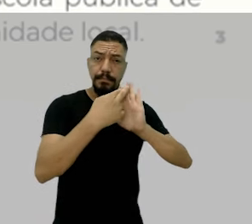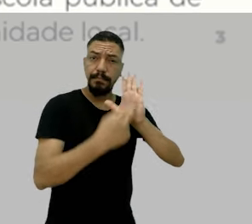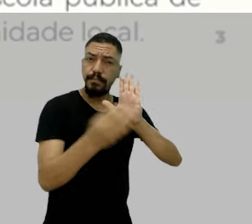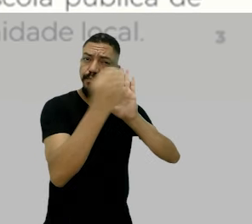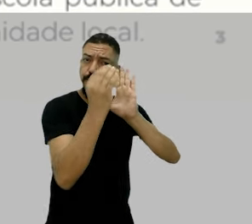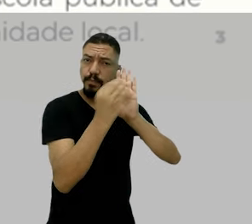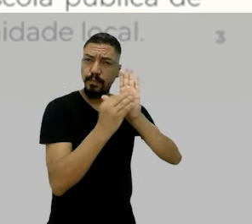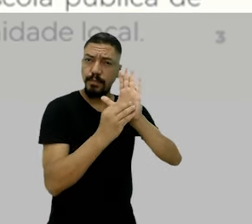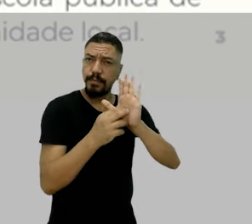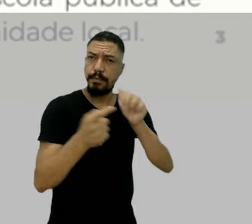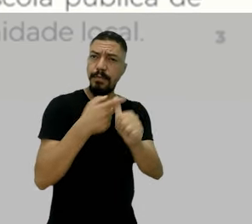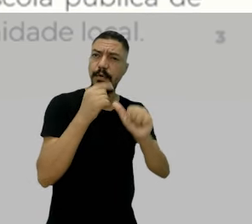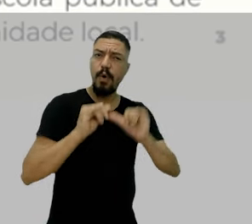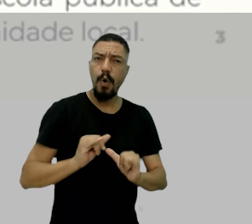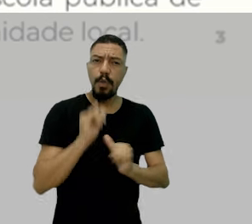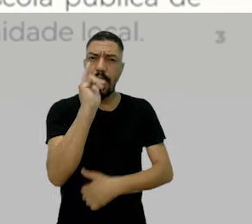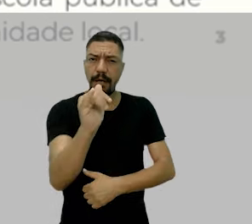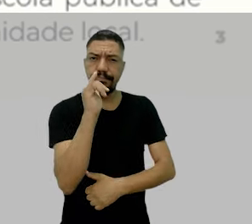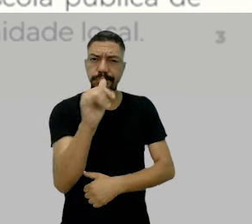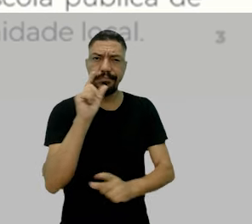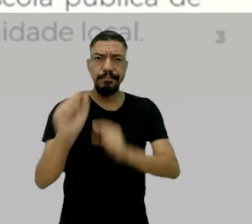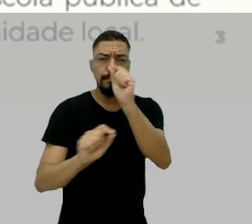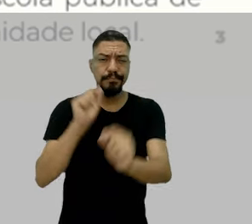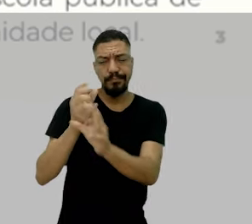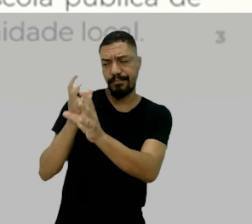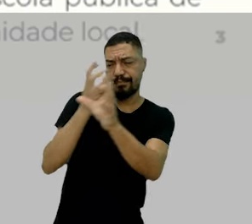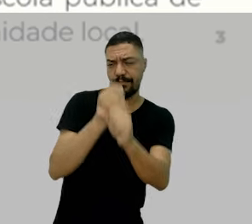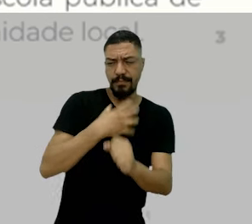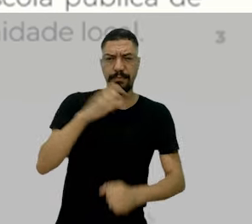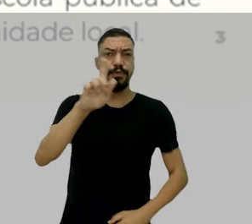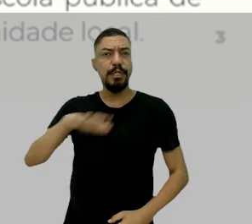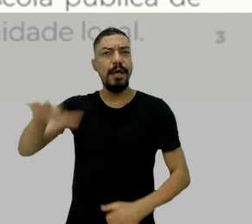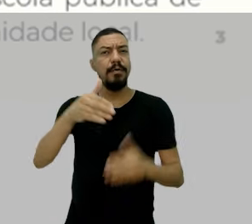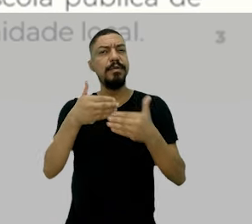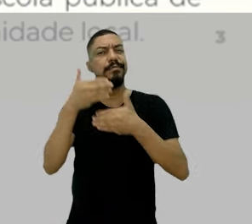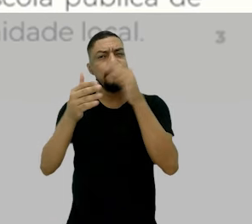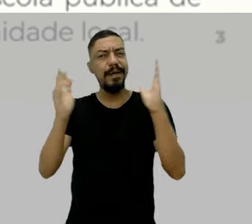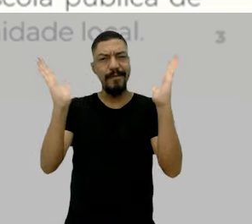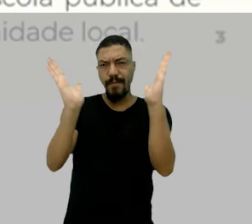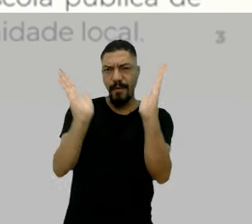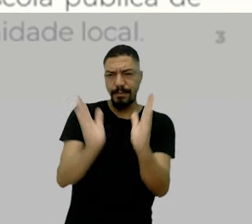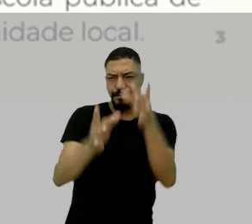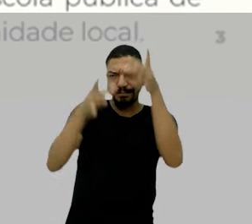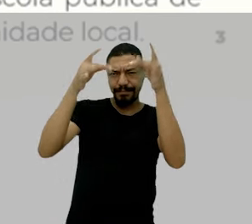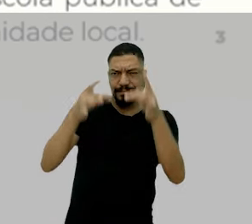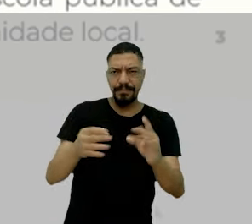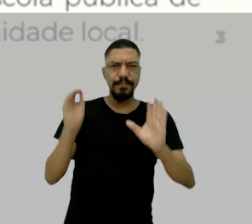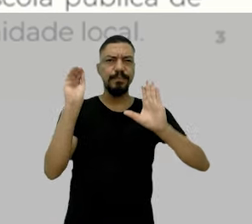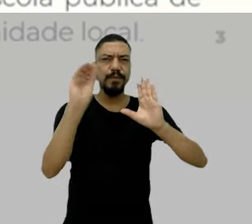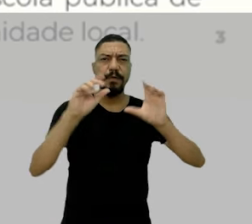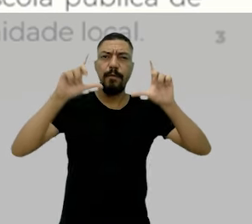pouco contando o que foi ali no geral, e depois você vai rechear com as fotos e os registros